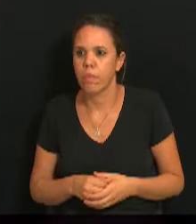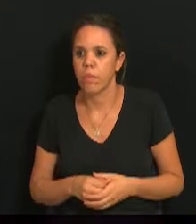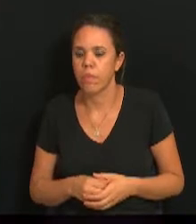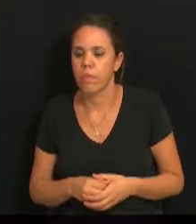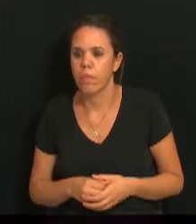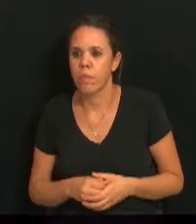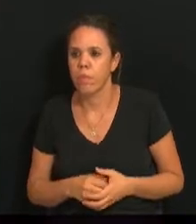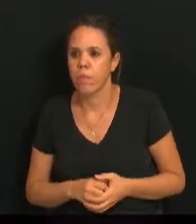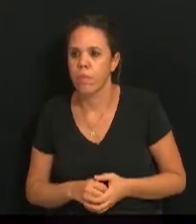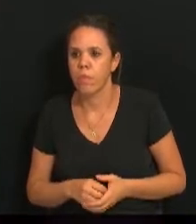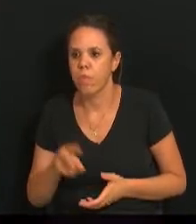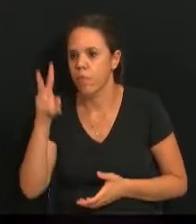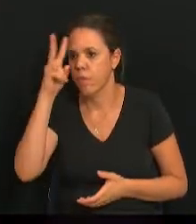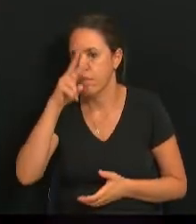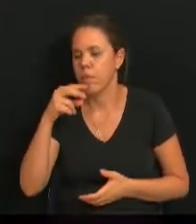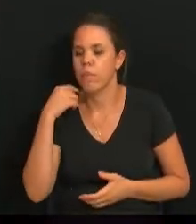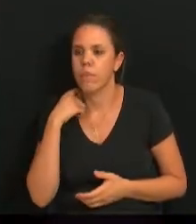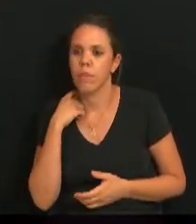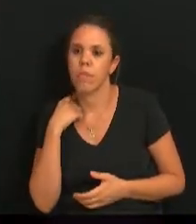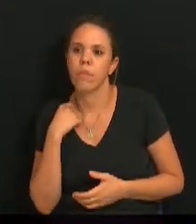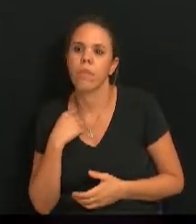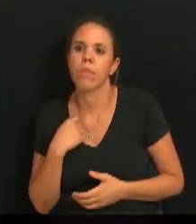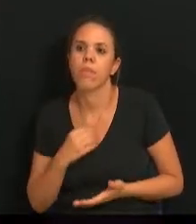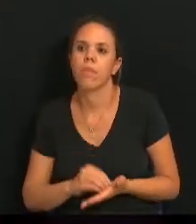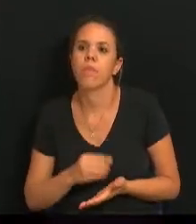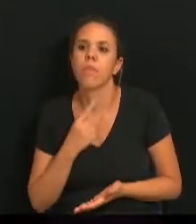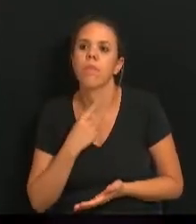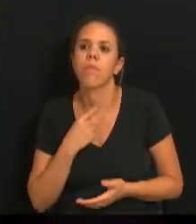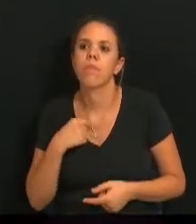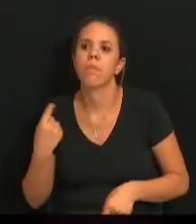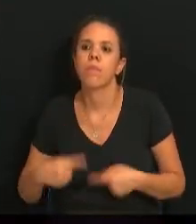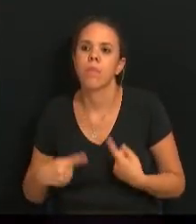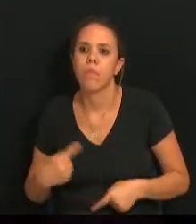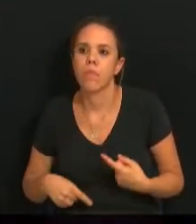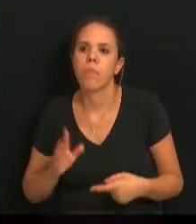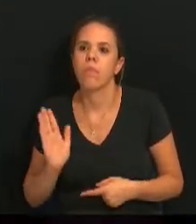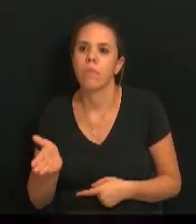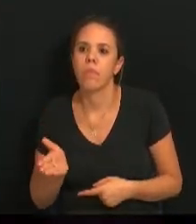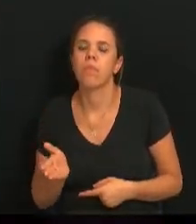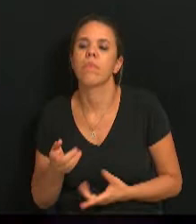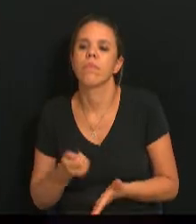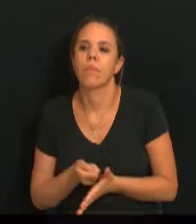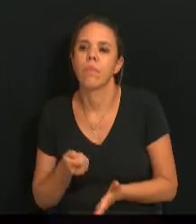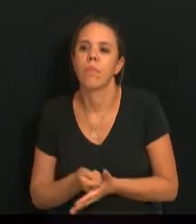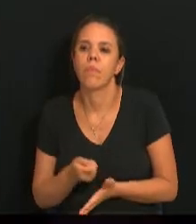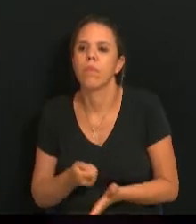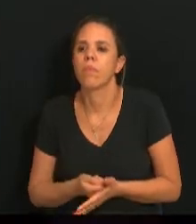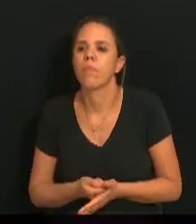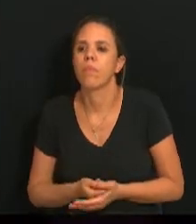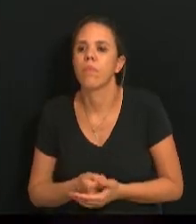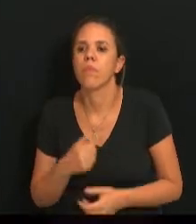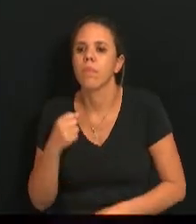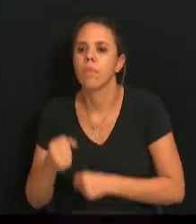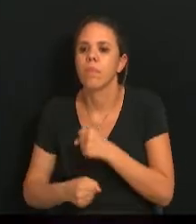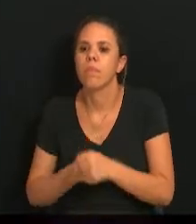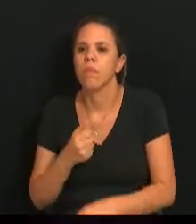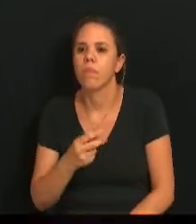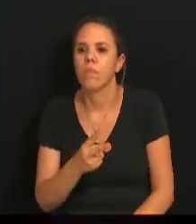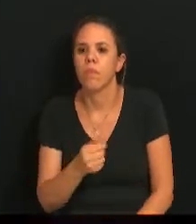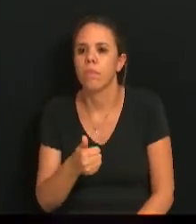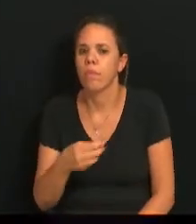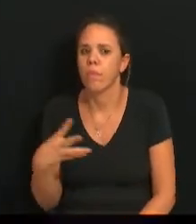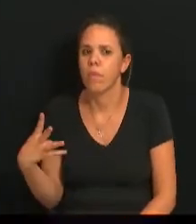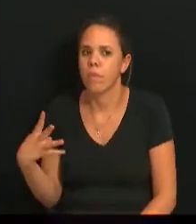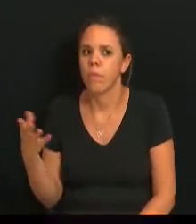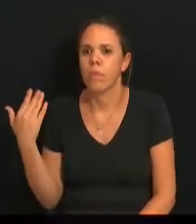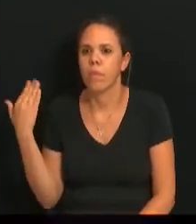Mas é bom lembrar que a falta de vontade política já estava posta, e basta lembrar que nesse ano de 2013 e 2014,